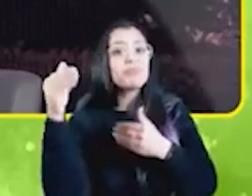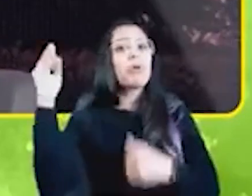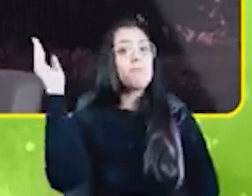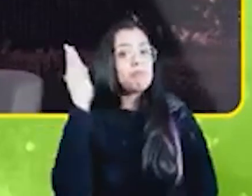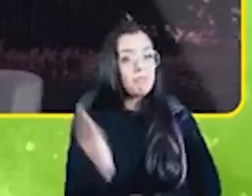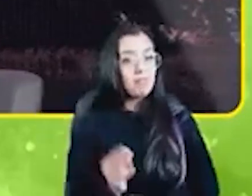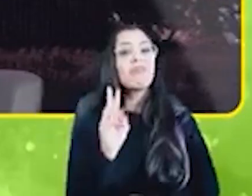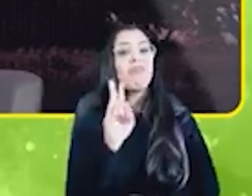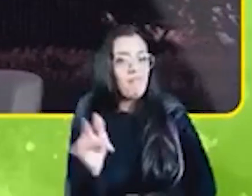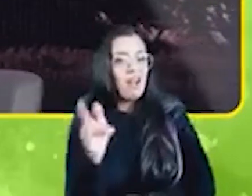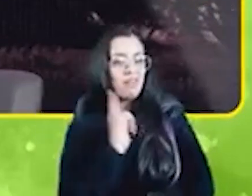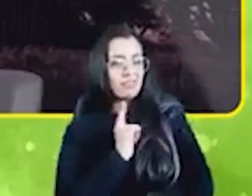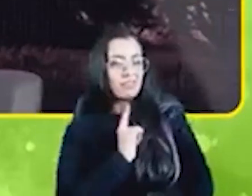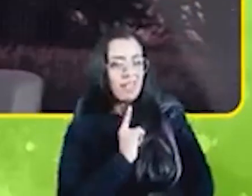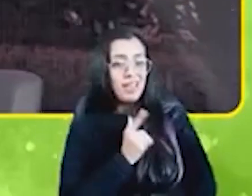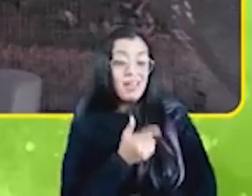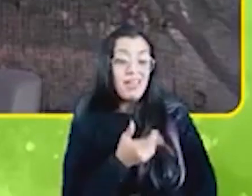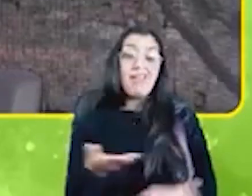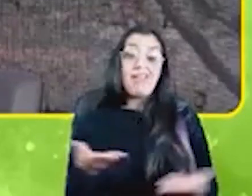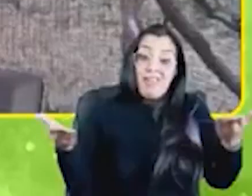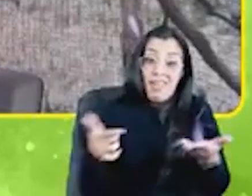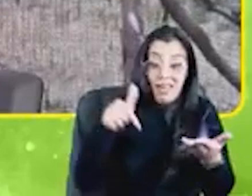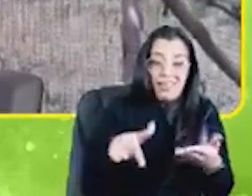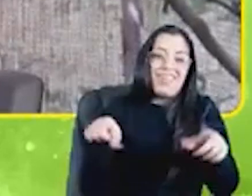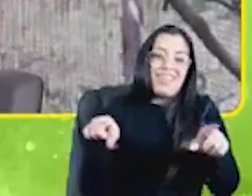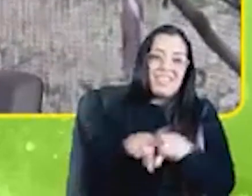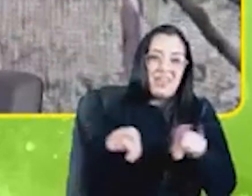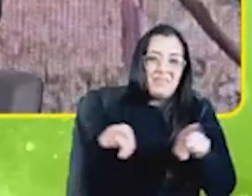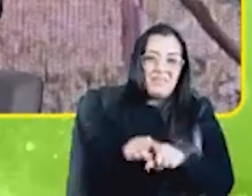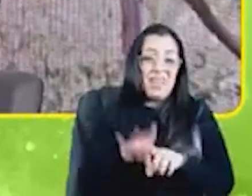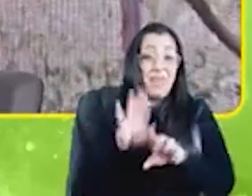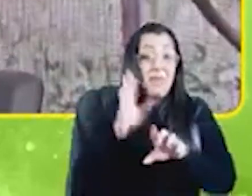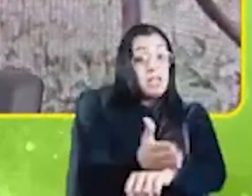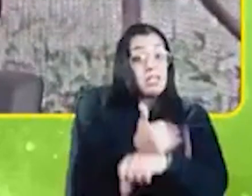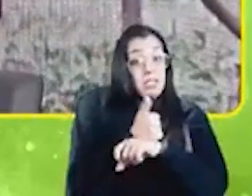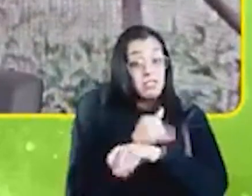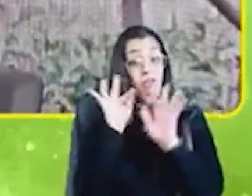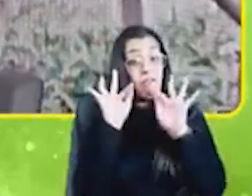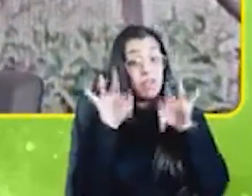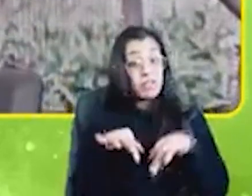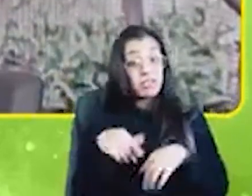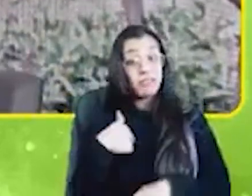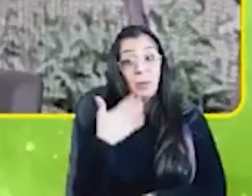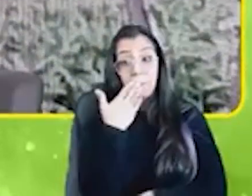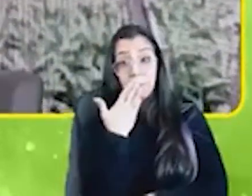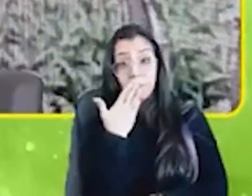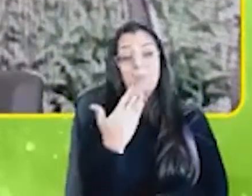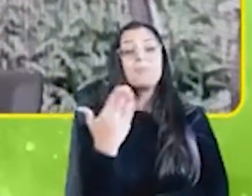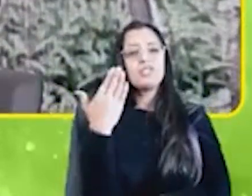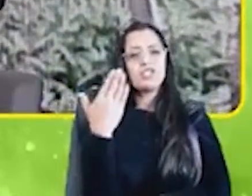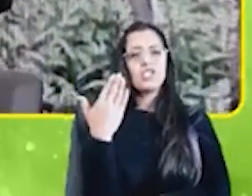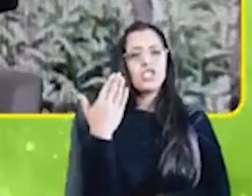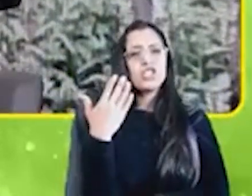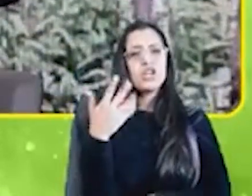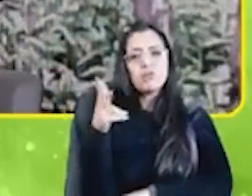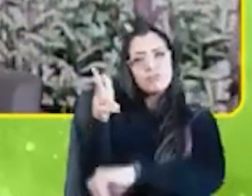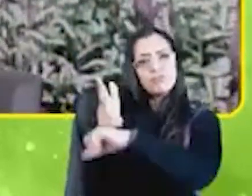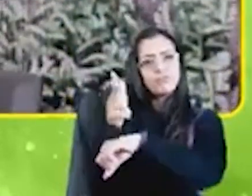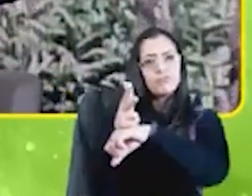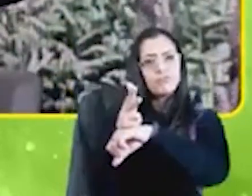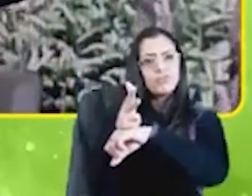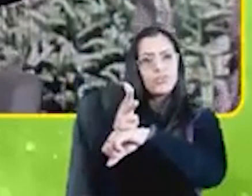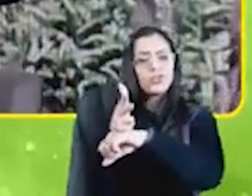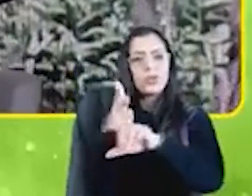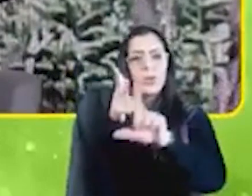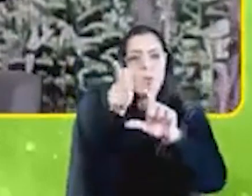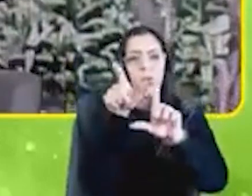e atividades aqui também acontecendo antes da gente encerrar eu vou só pedir para o nosso câmera dá uma rodadinha aqui